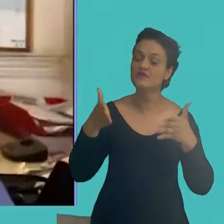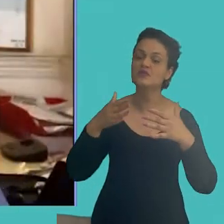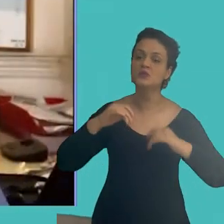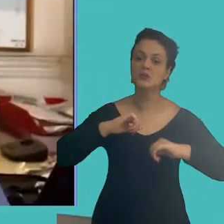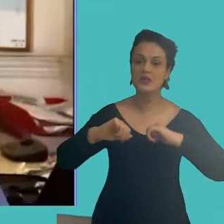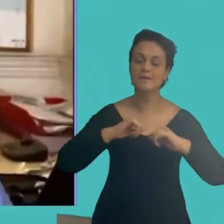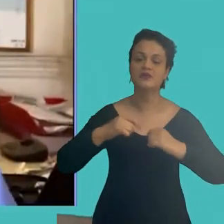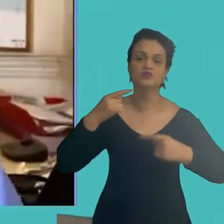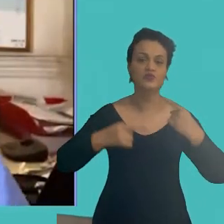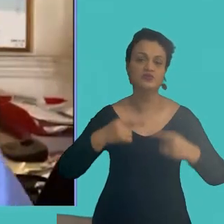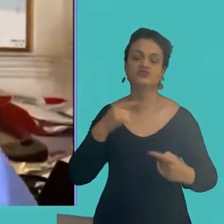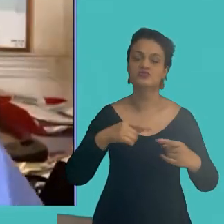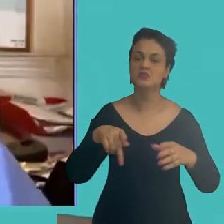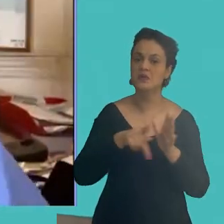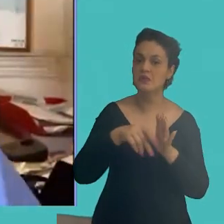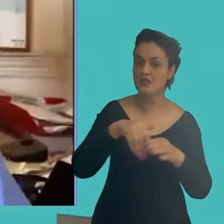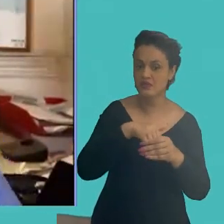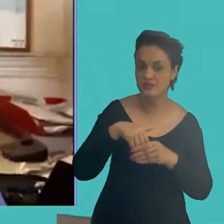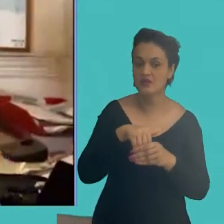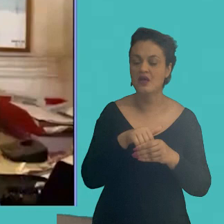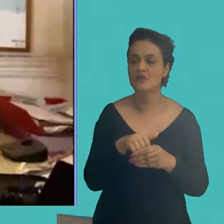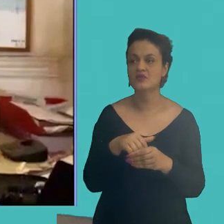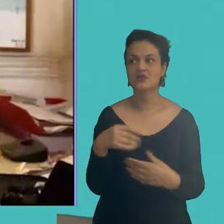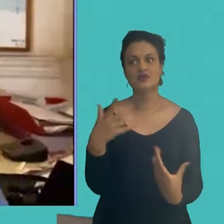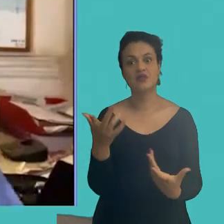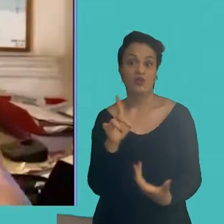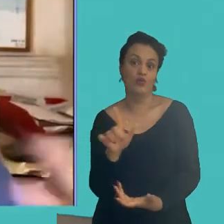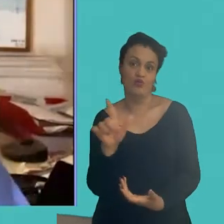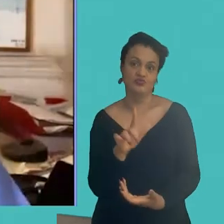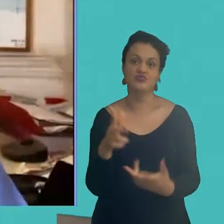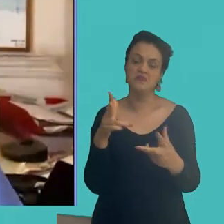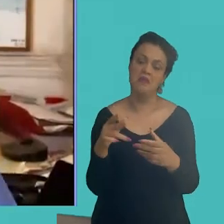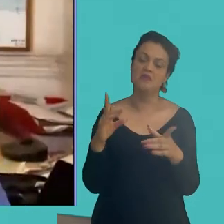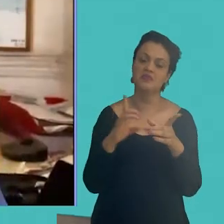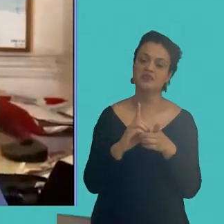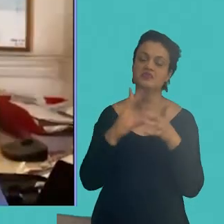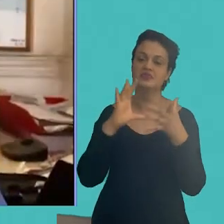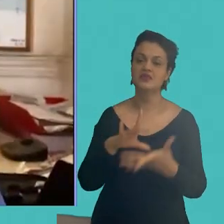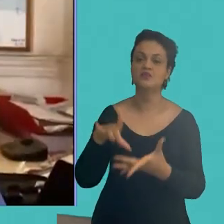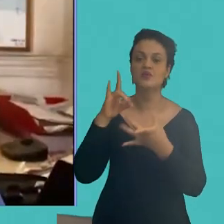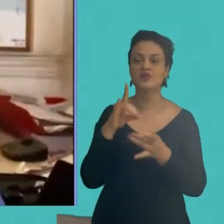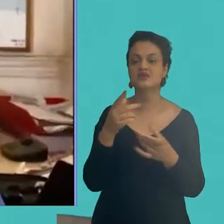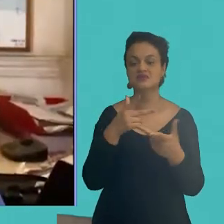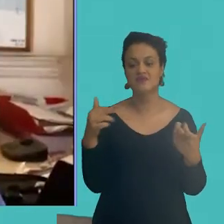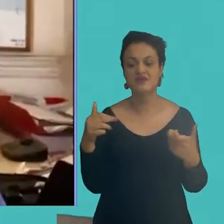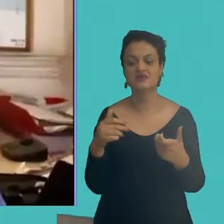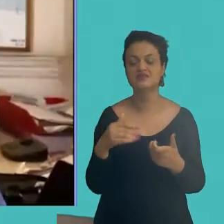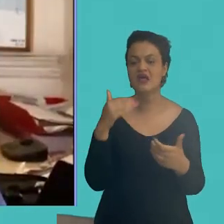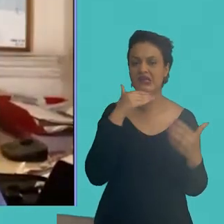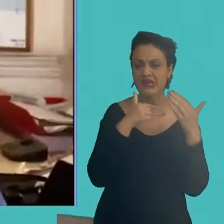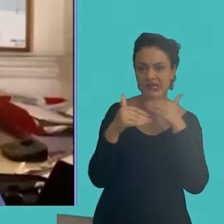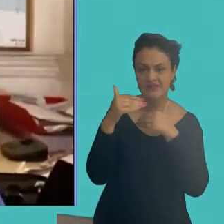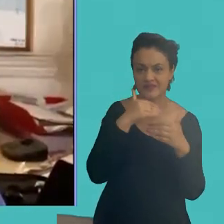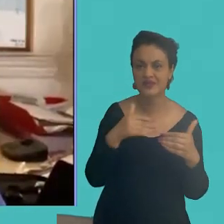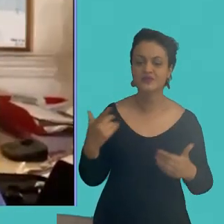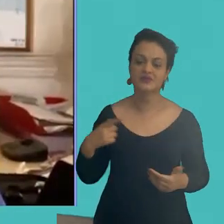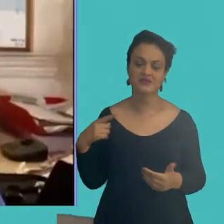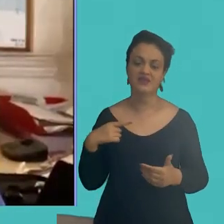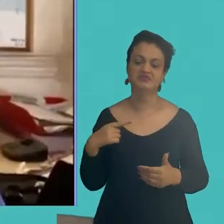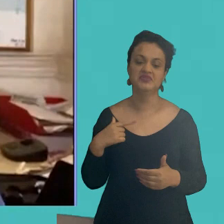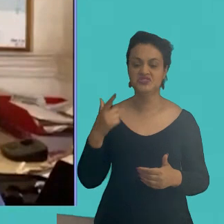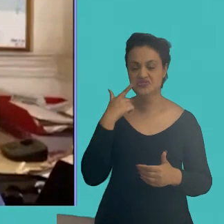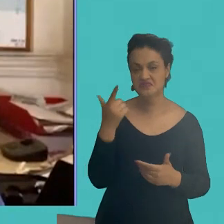brasileiro, no qual, evidentemente, como em qualquer democracia aberta, e por mais defeitos que a gente possa achar na nossa, nós vivemos num regime